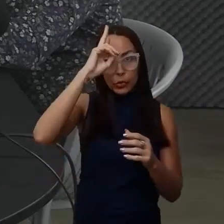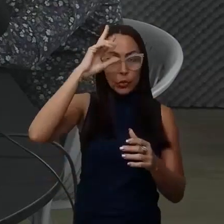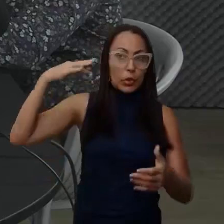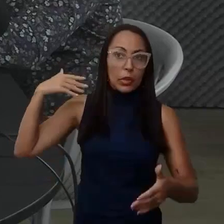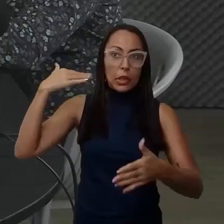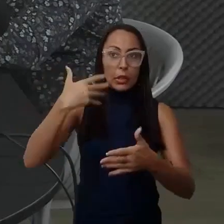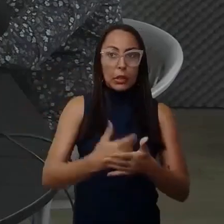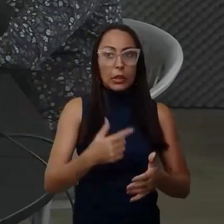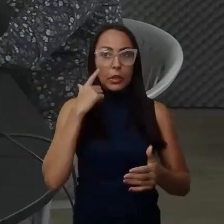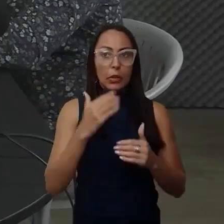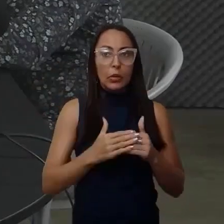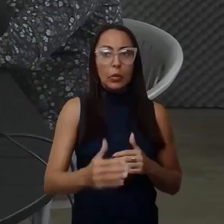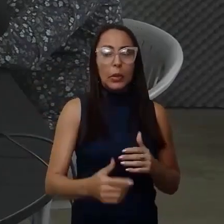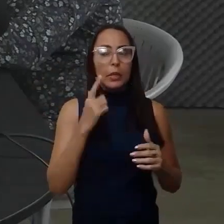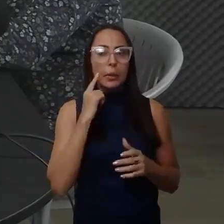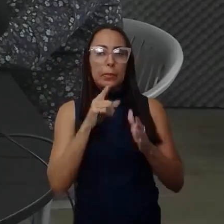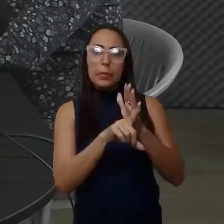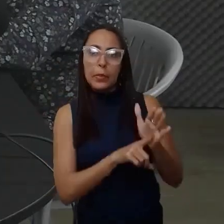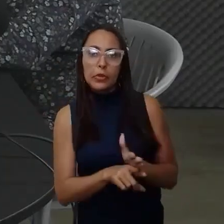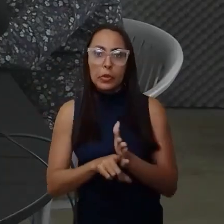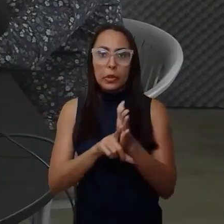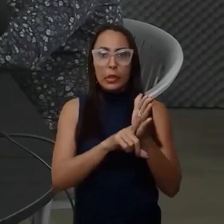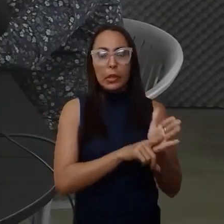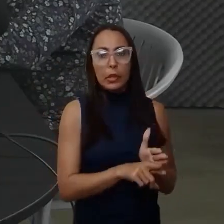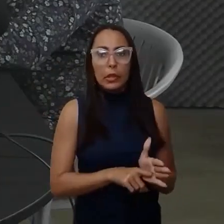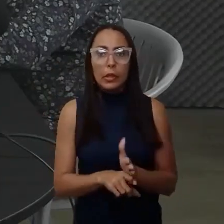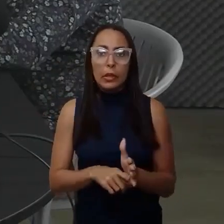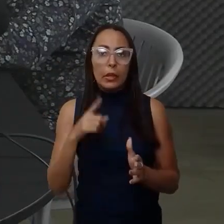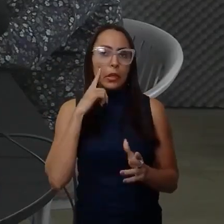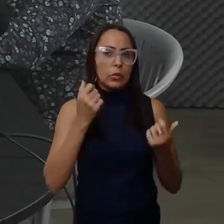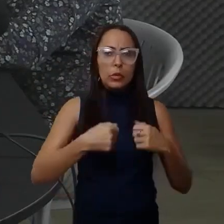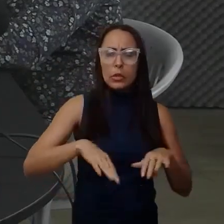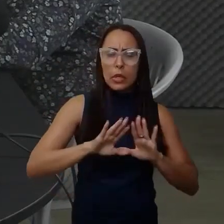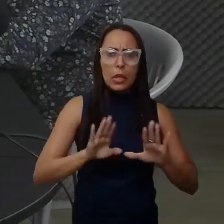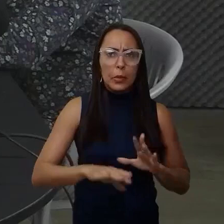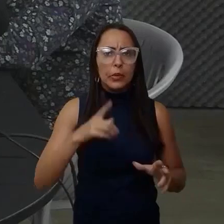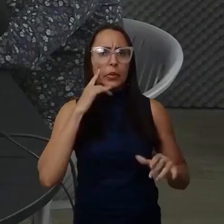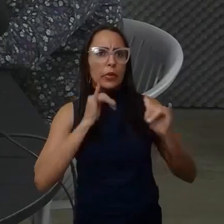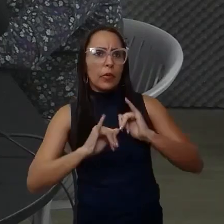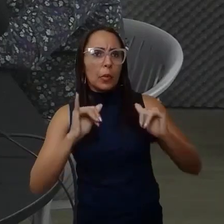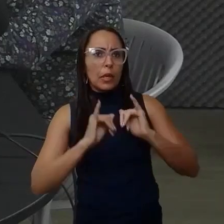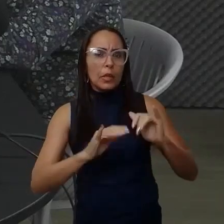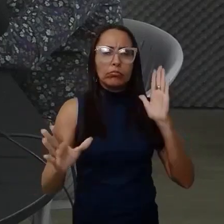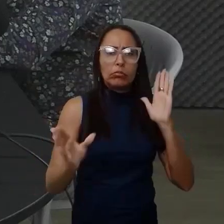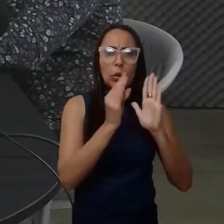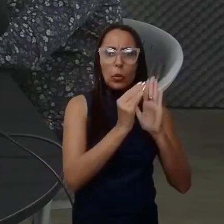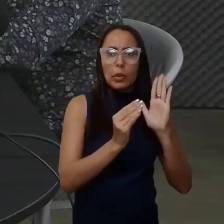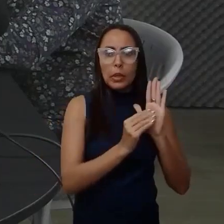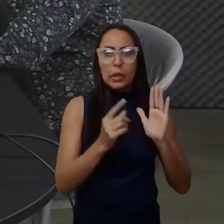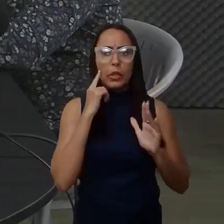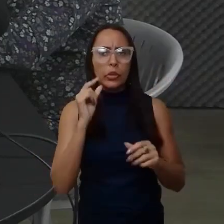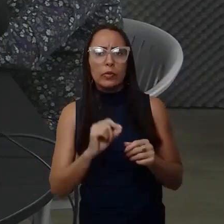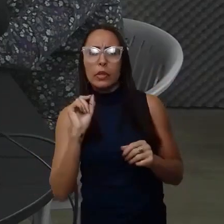coisa que a gente começa a pesquisar e faz... Mas isso a gente não sabe precisar, não tem a informação completa. E aí o que a gente faz quando